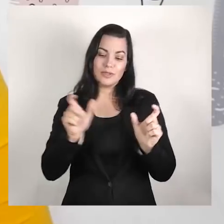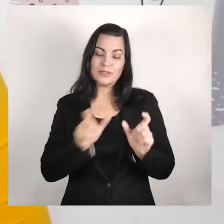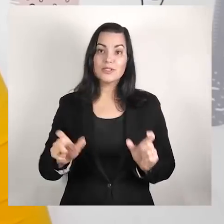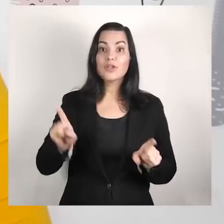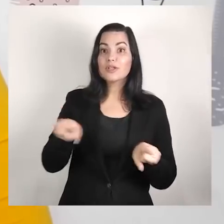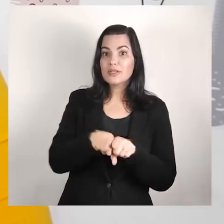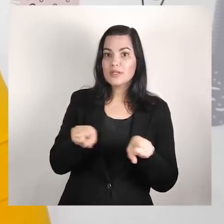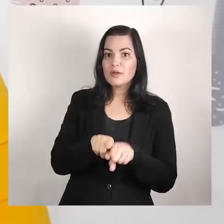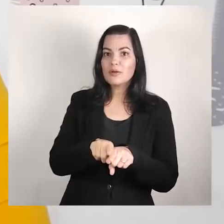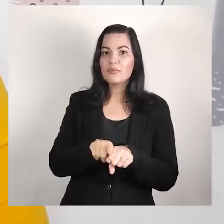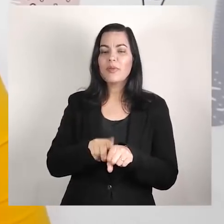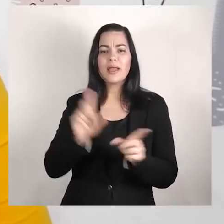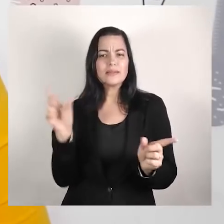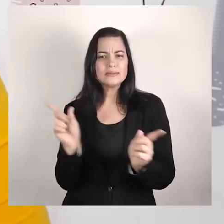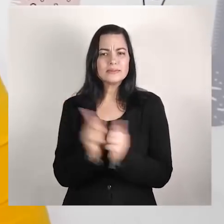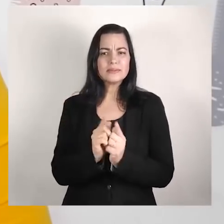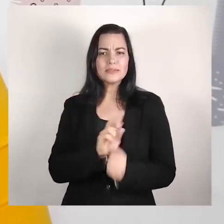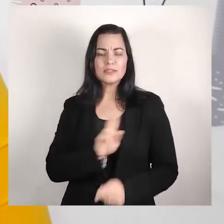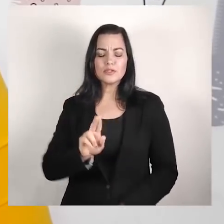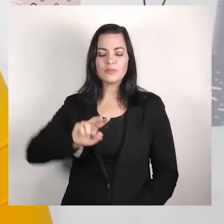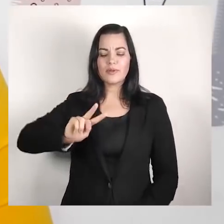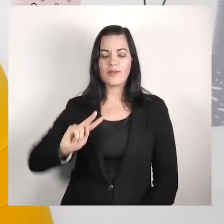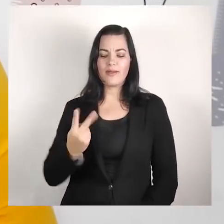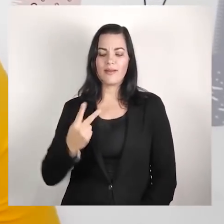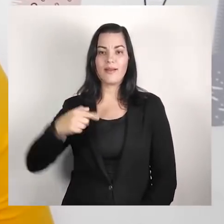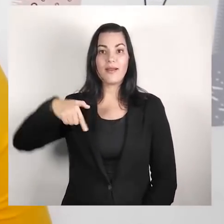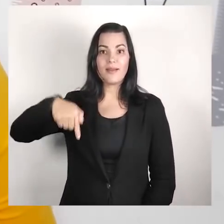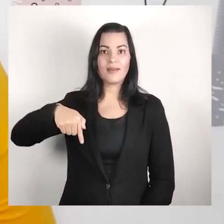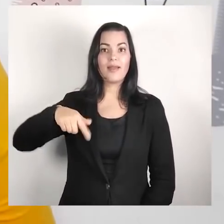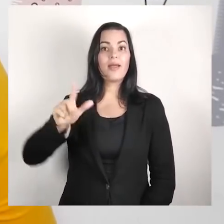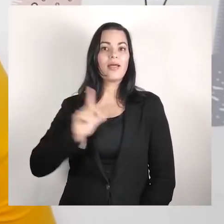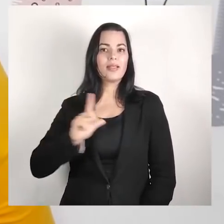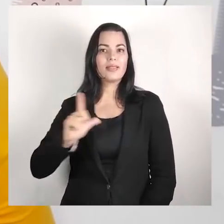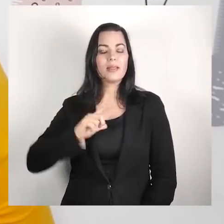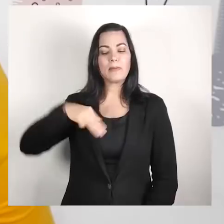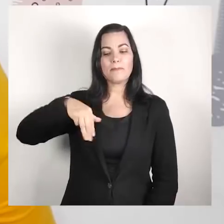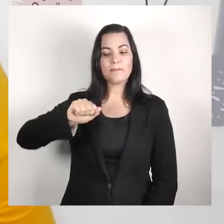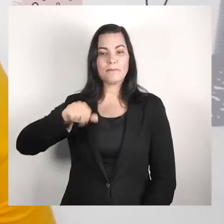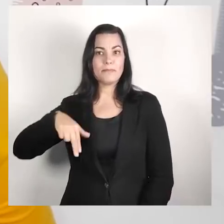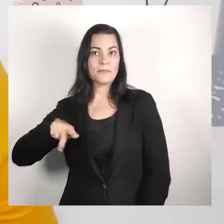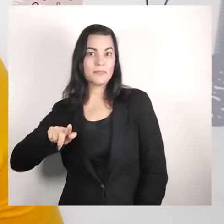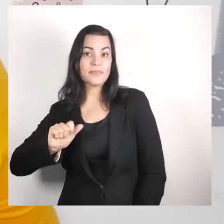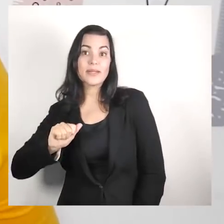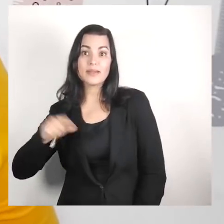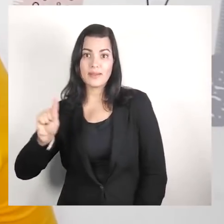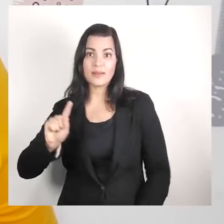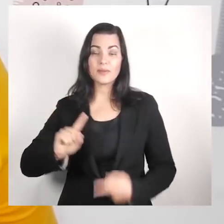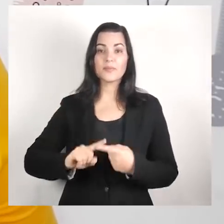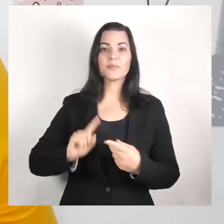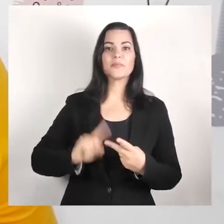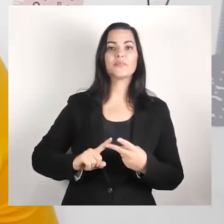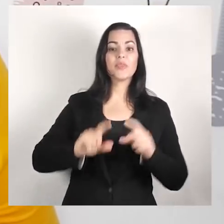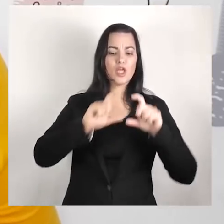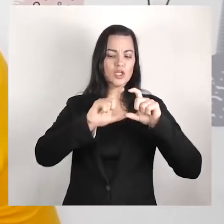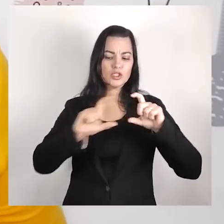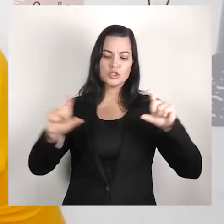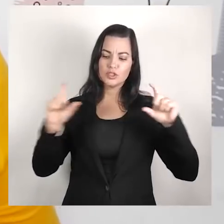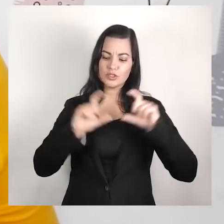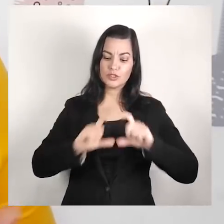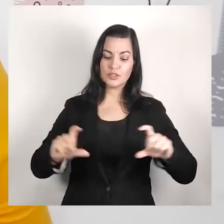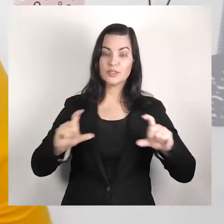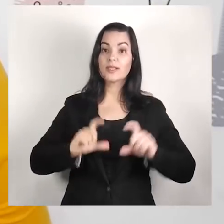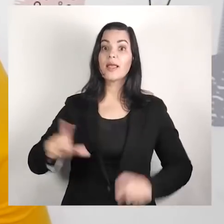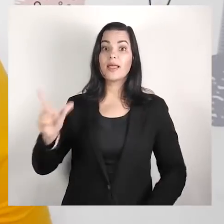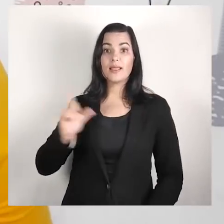também conhecidas com a sigla HQ, elas são compostas por mangás, por tirinhas. Então,